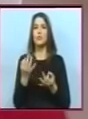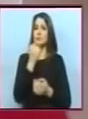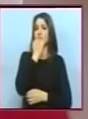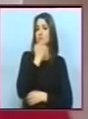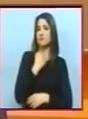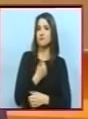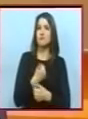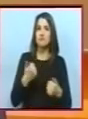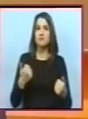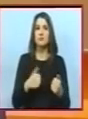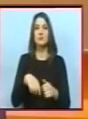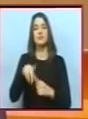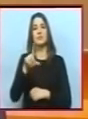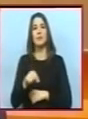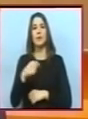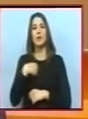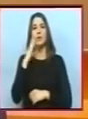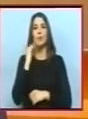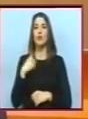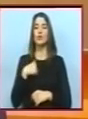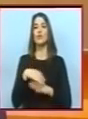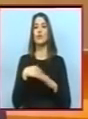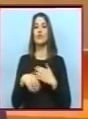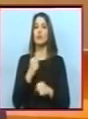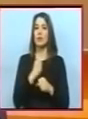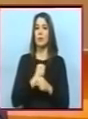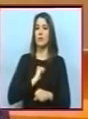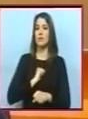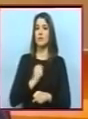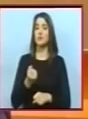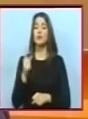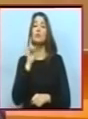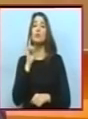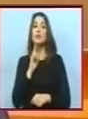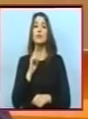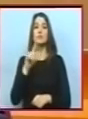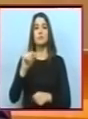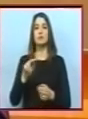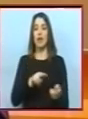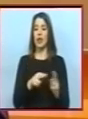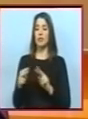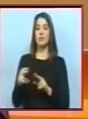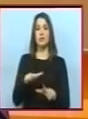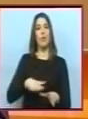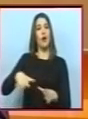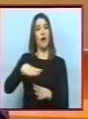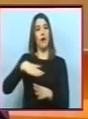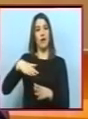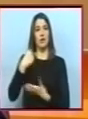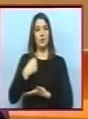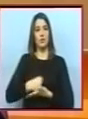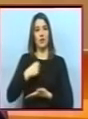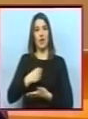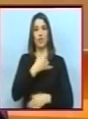satisfação. Para além do mais, julgo que tive um papel bastante relevante na própria reforma do notariado até de